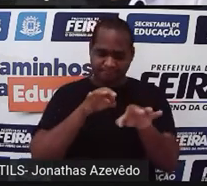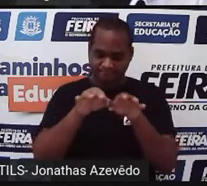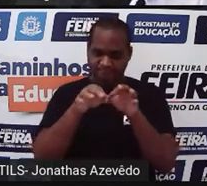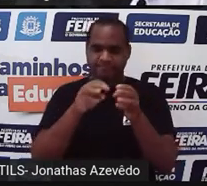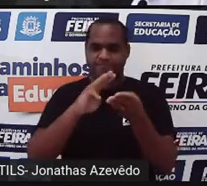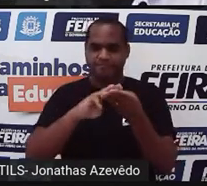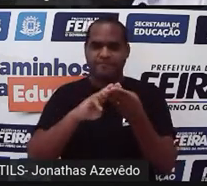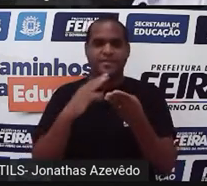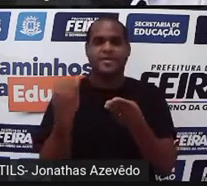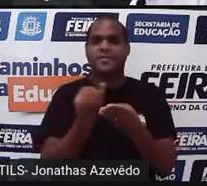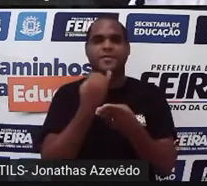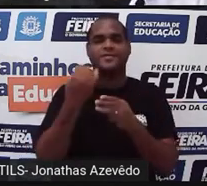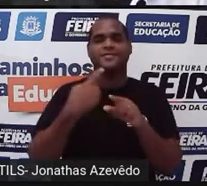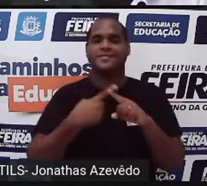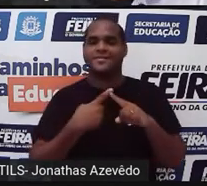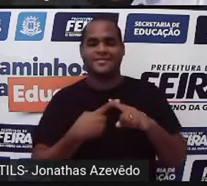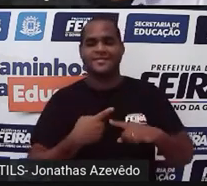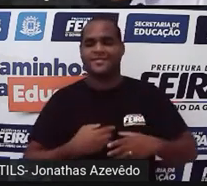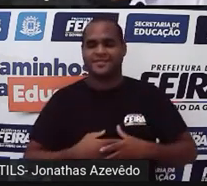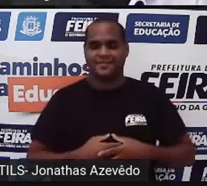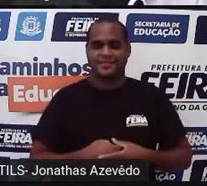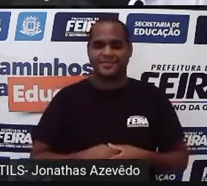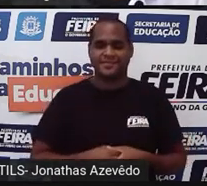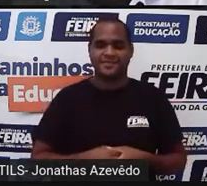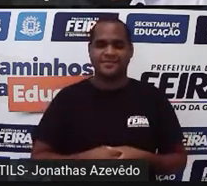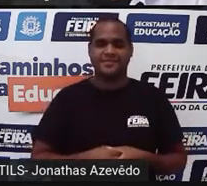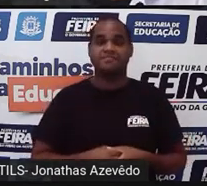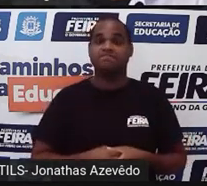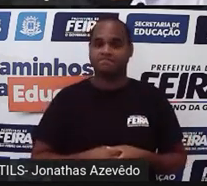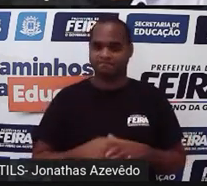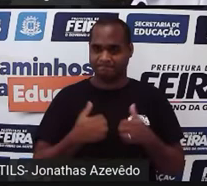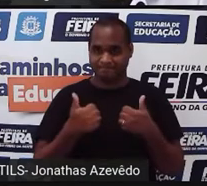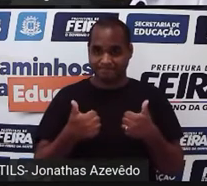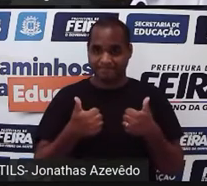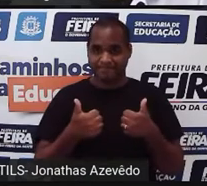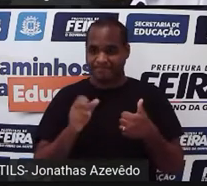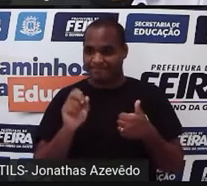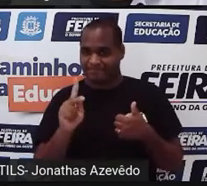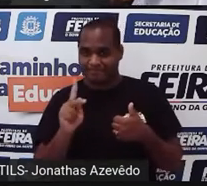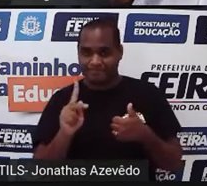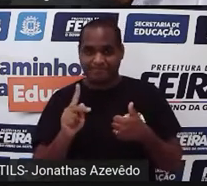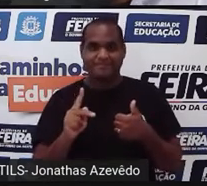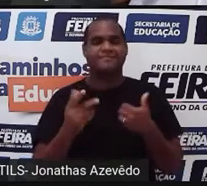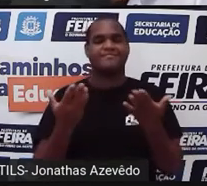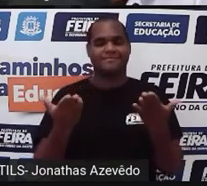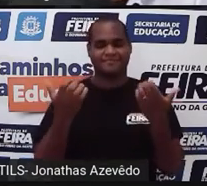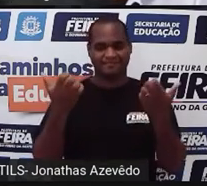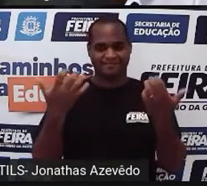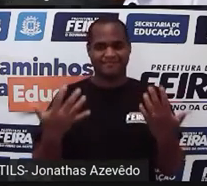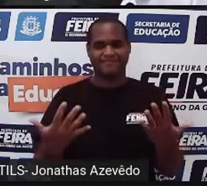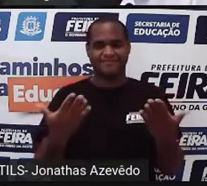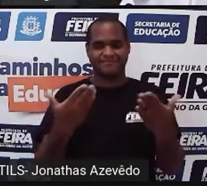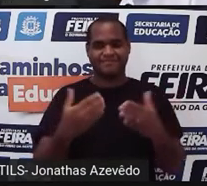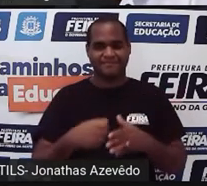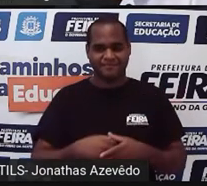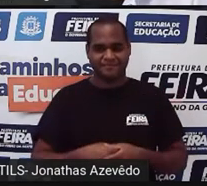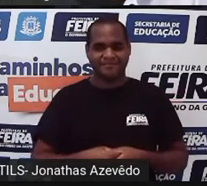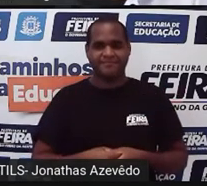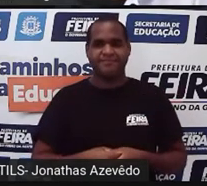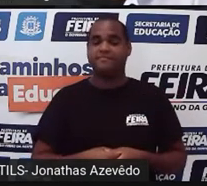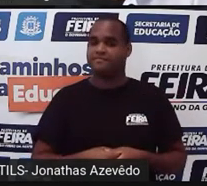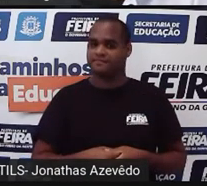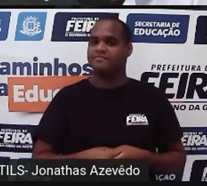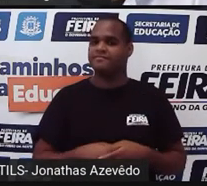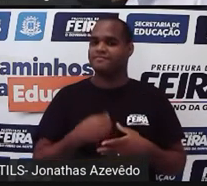organização aqui na matemática. Tranquilo? Tranquila? Então é isso aí. Olha só,